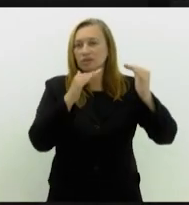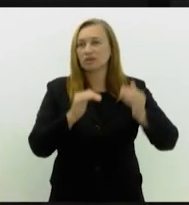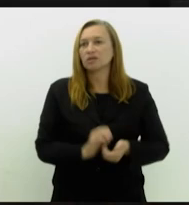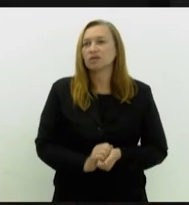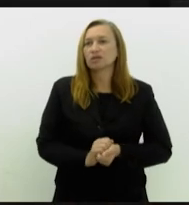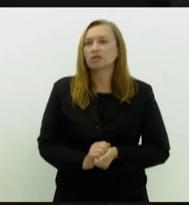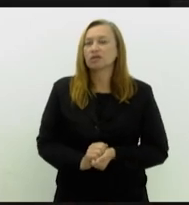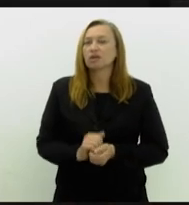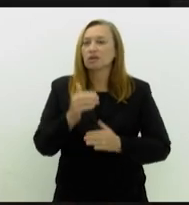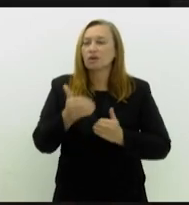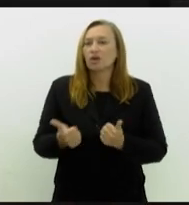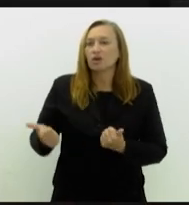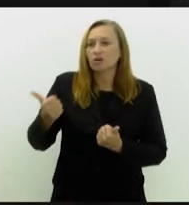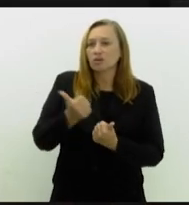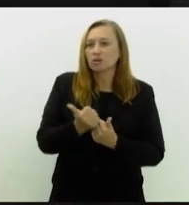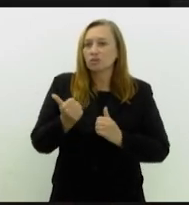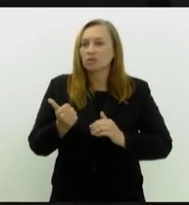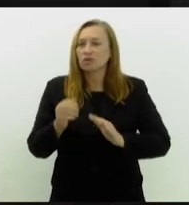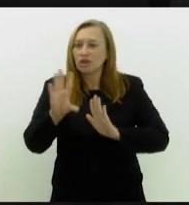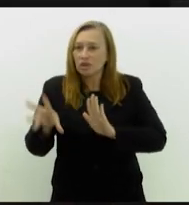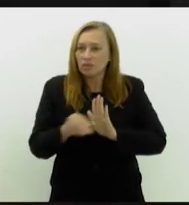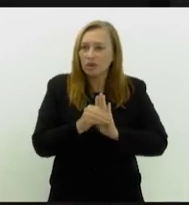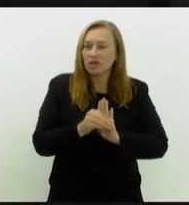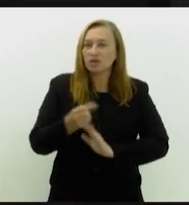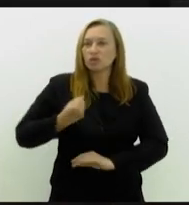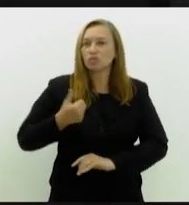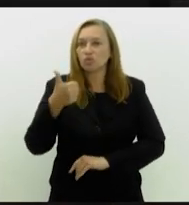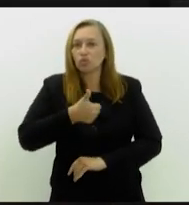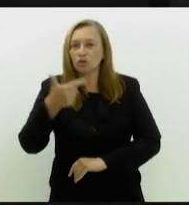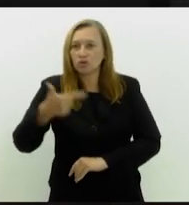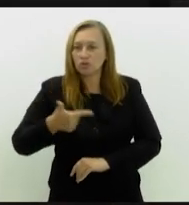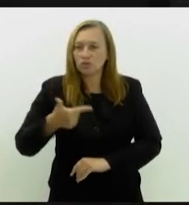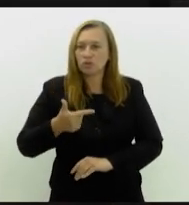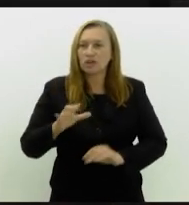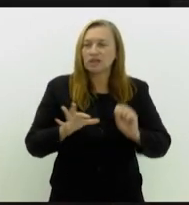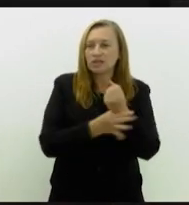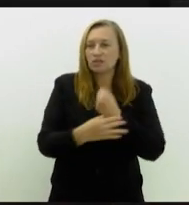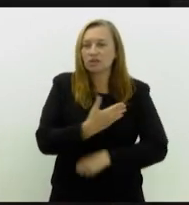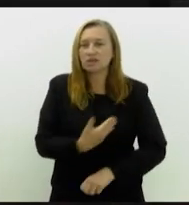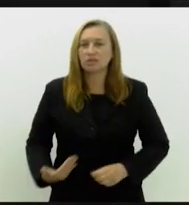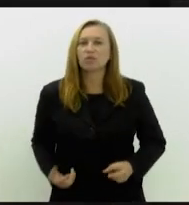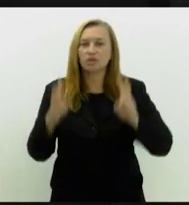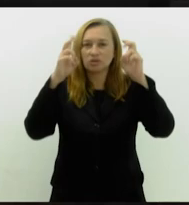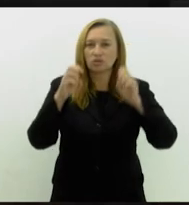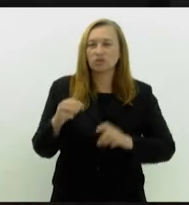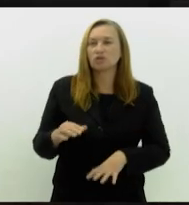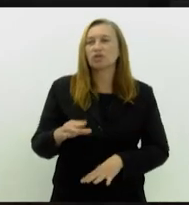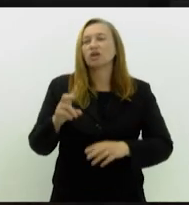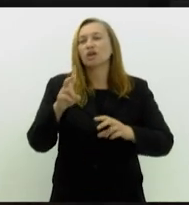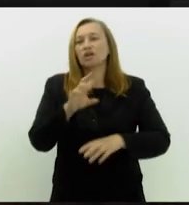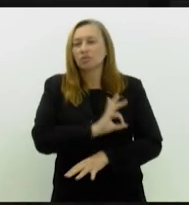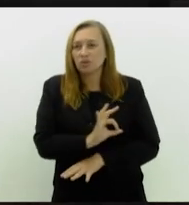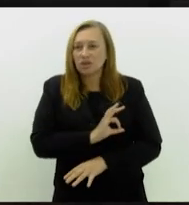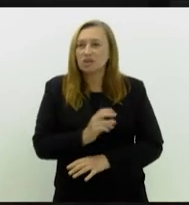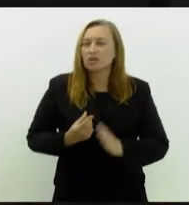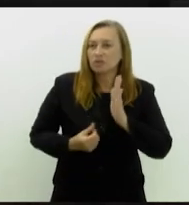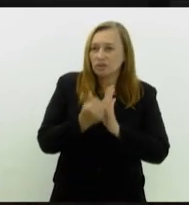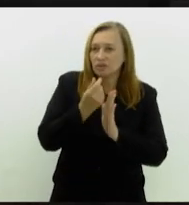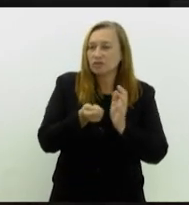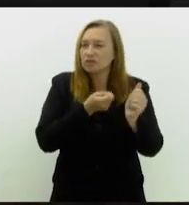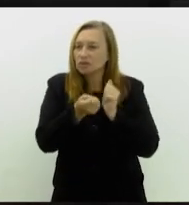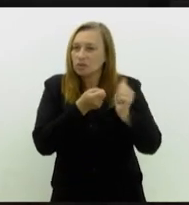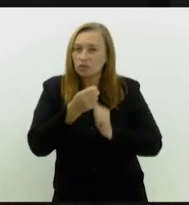com subemenda as emendas número 1 e do de segurança pública e assuntos de polícia favorável de orçamento Finanças